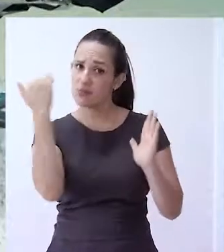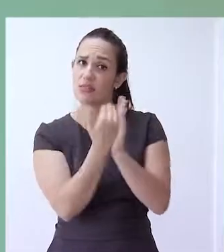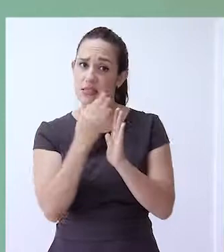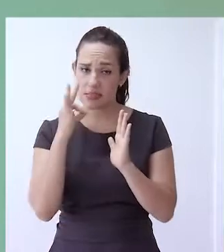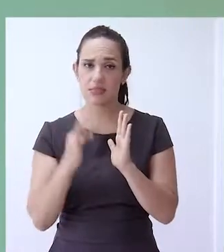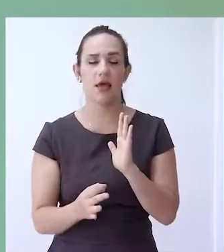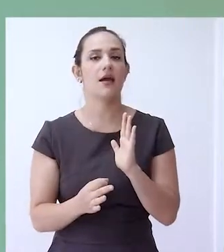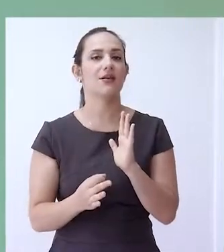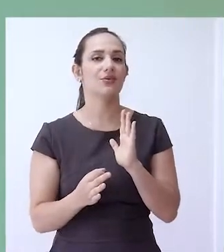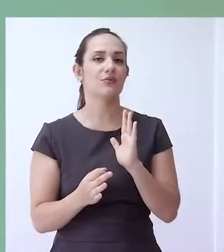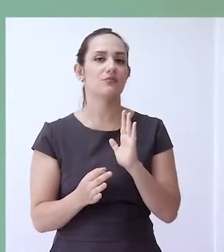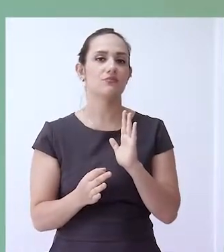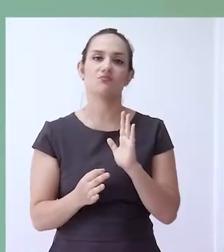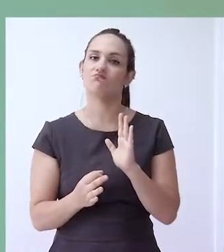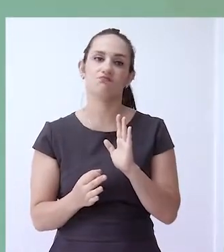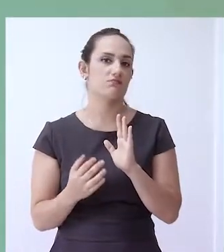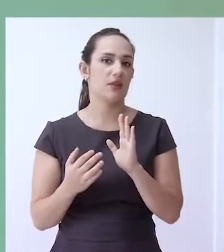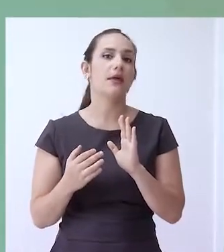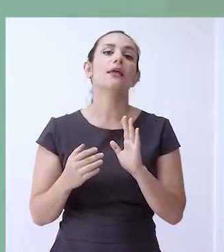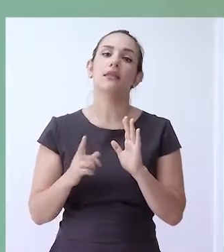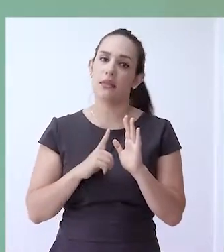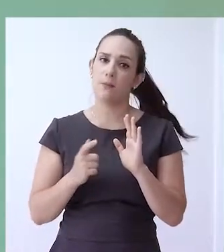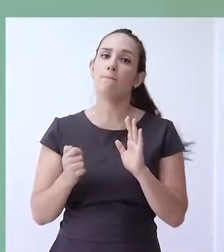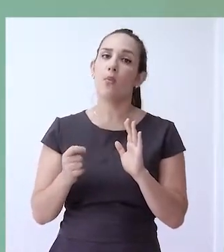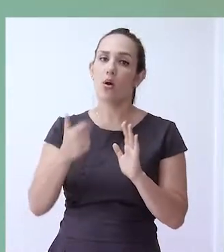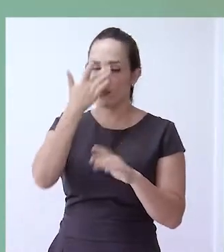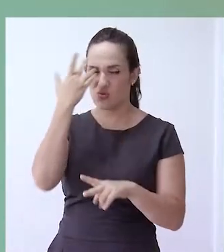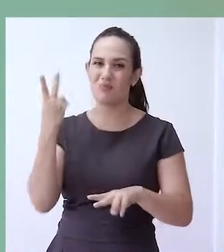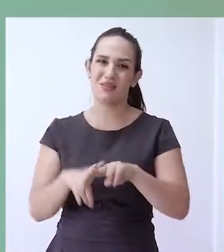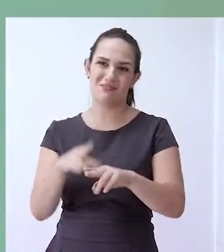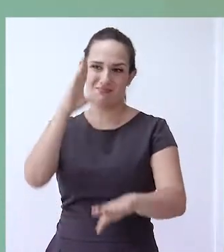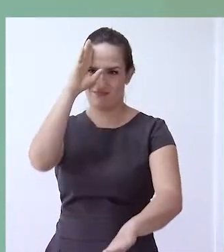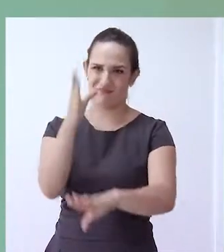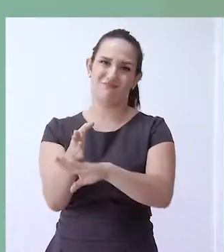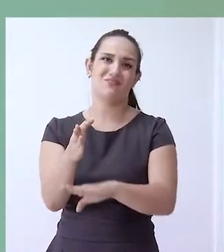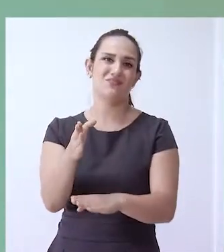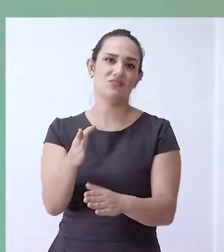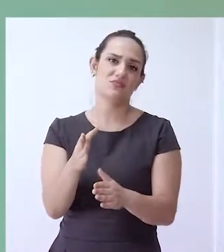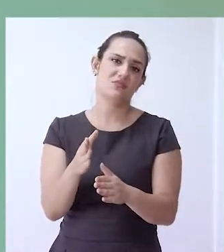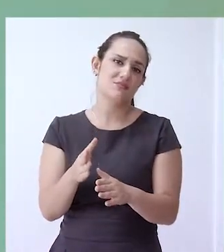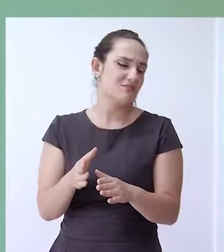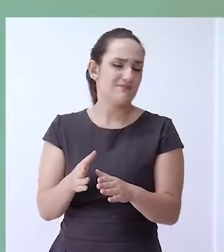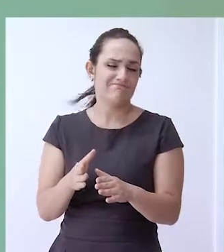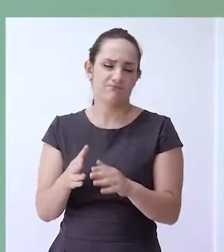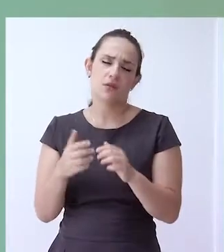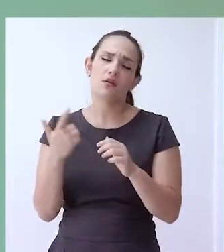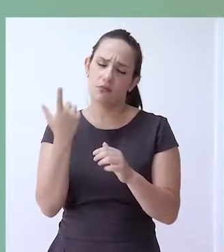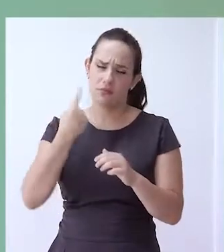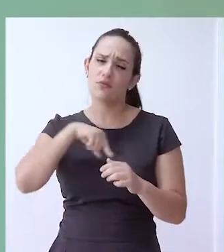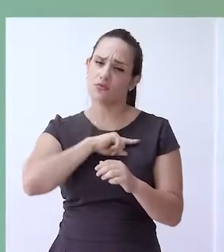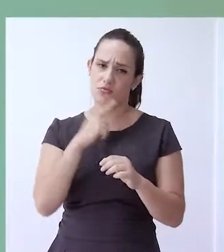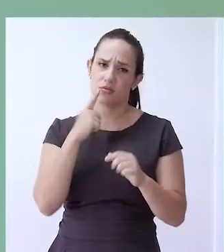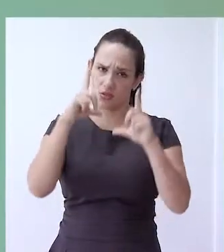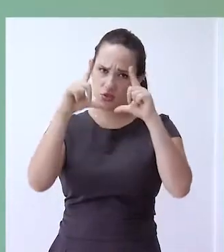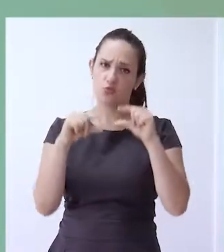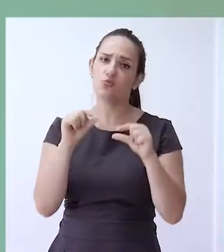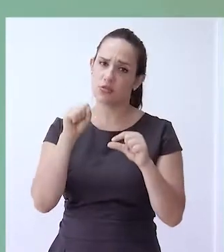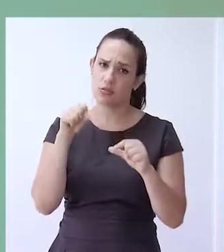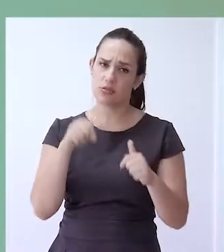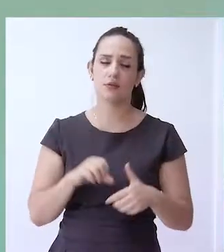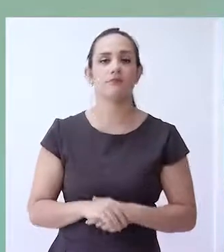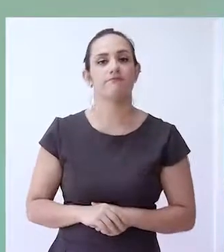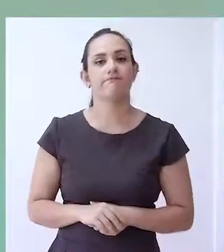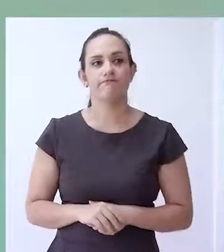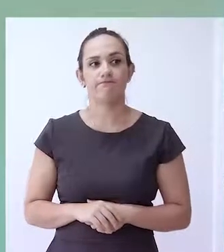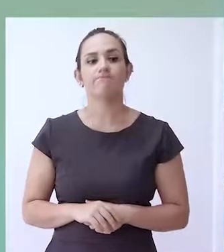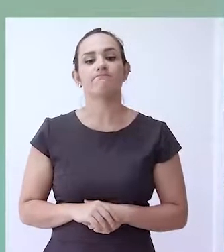ser, esse déficit de vagas no sistema carcerário, evidentemente, a gente crê que ele pode ser